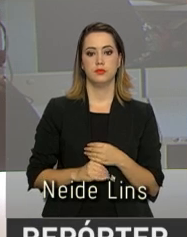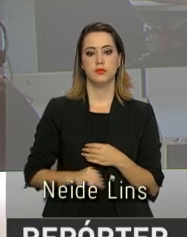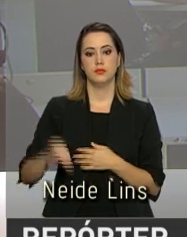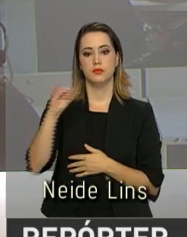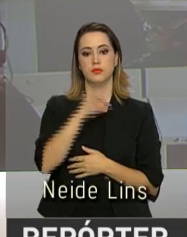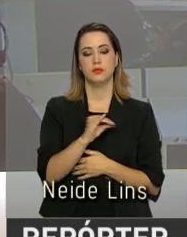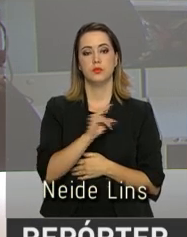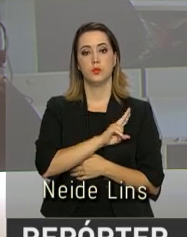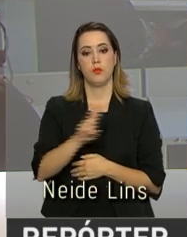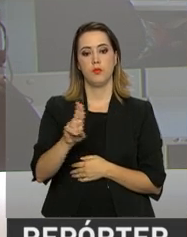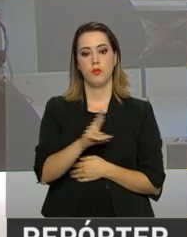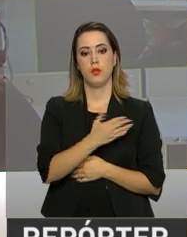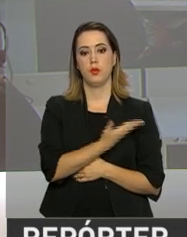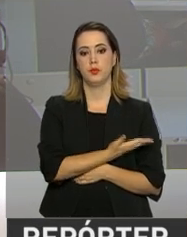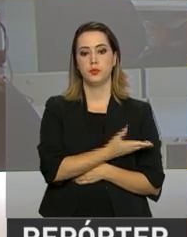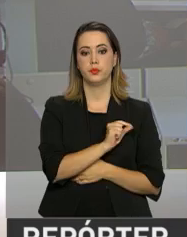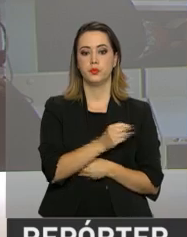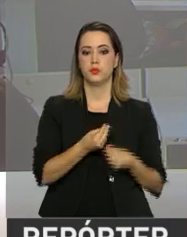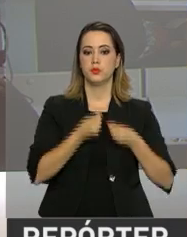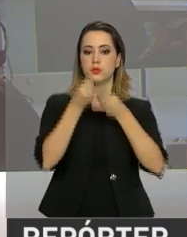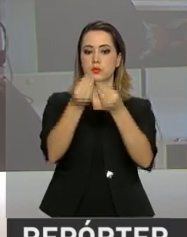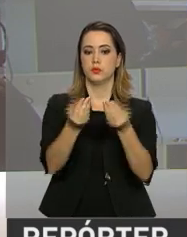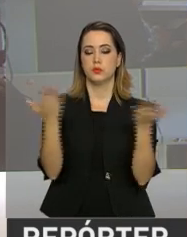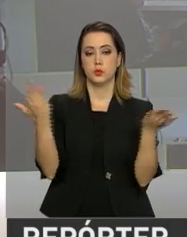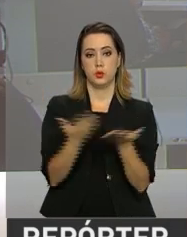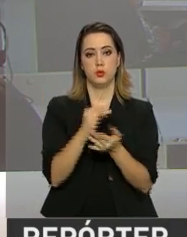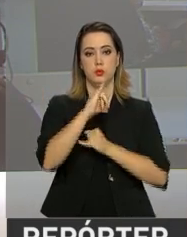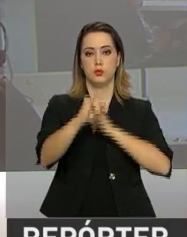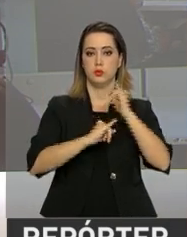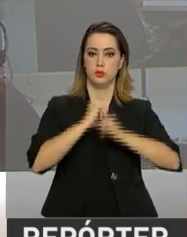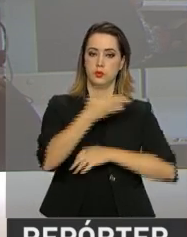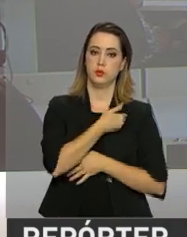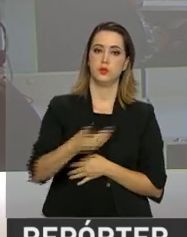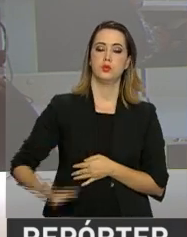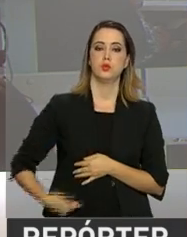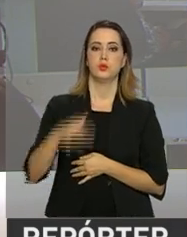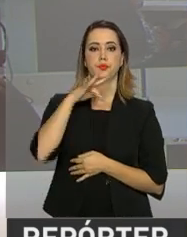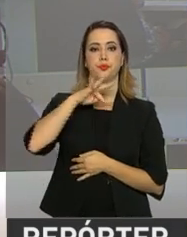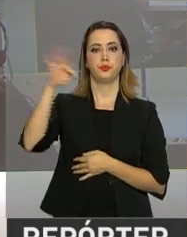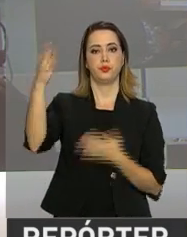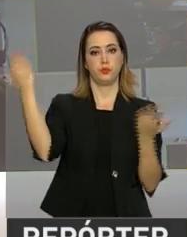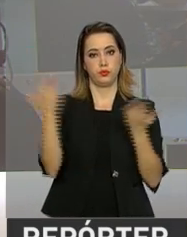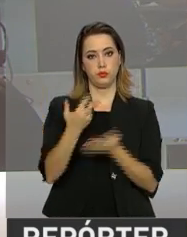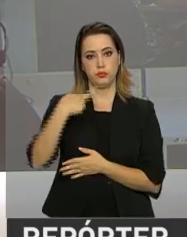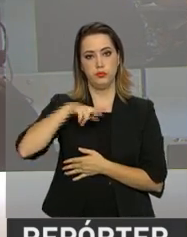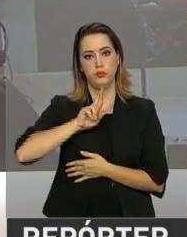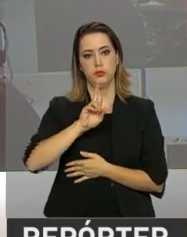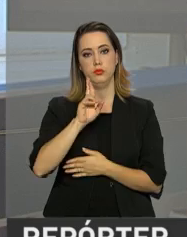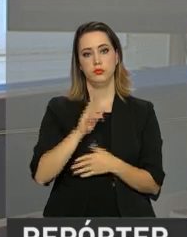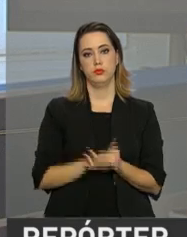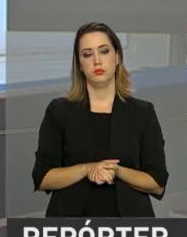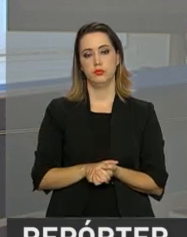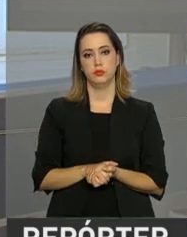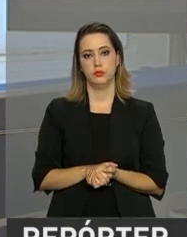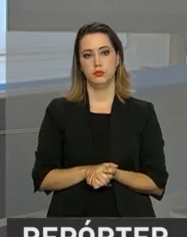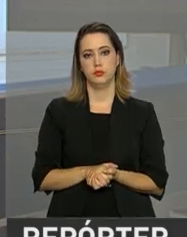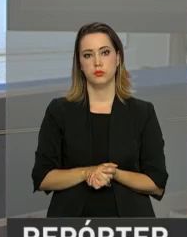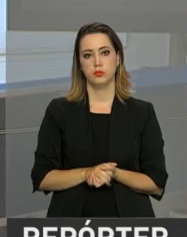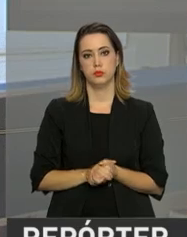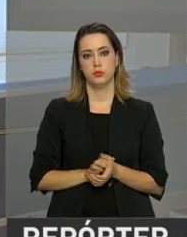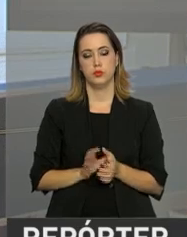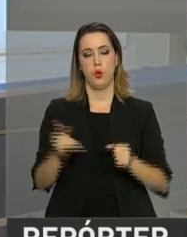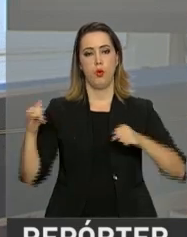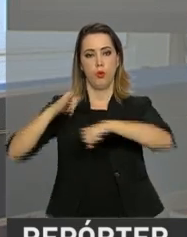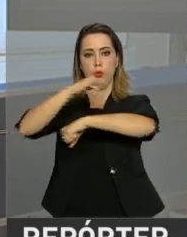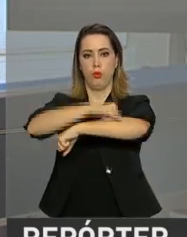Olá eu sou José luí Filho e trago para você a partir de agora as notícias do governo federal aqui no Repórter NBR o avião